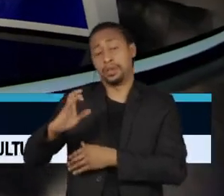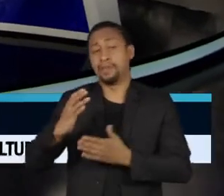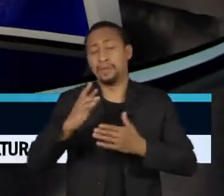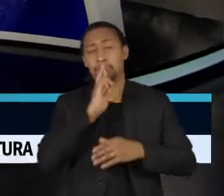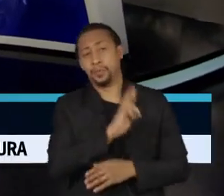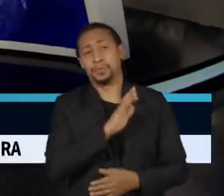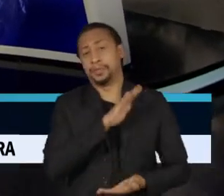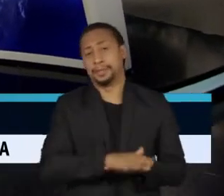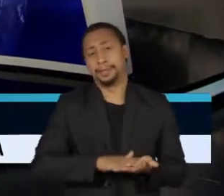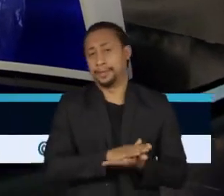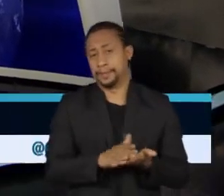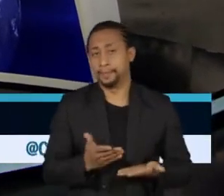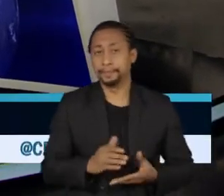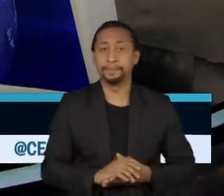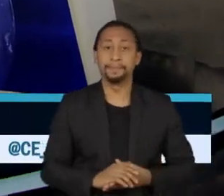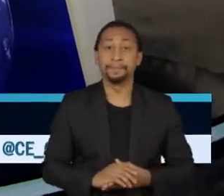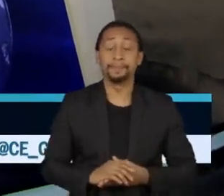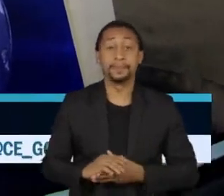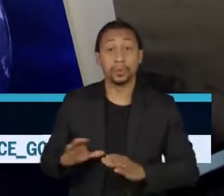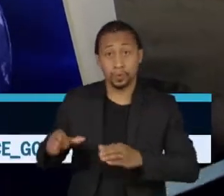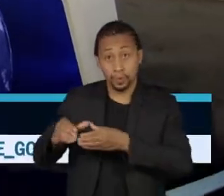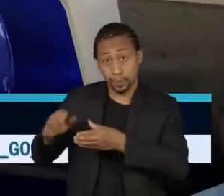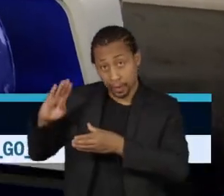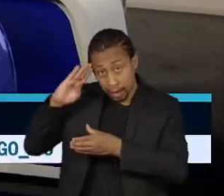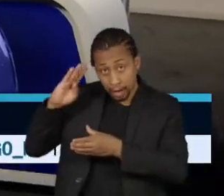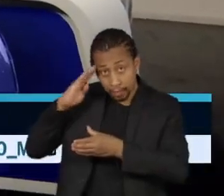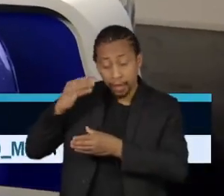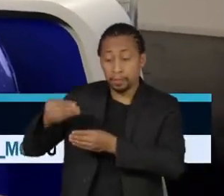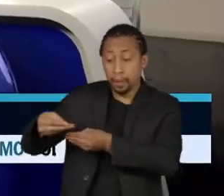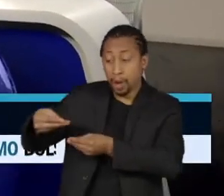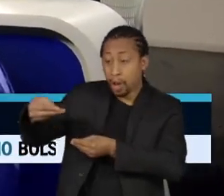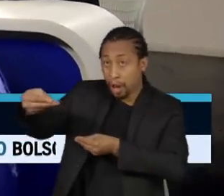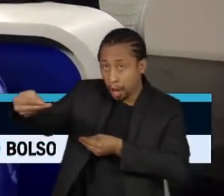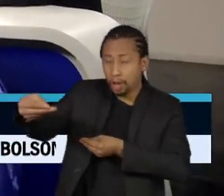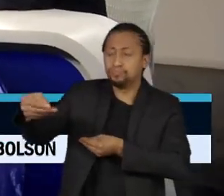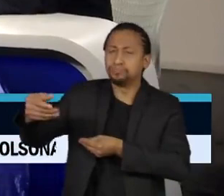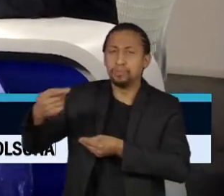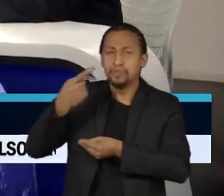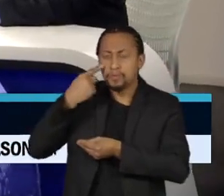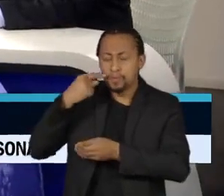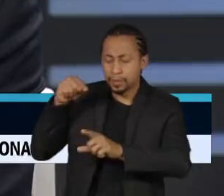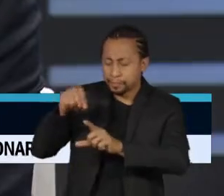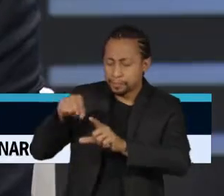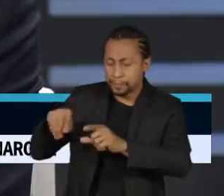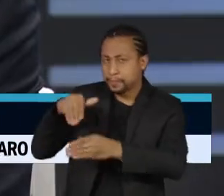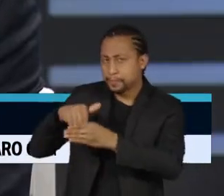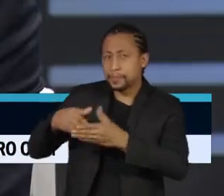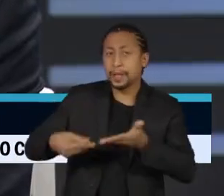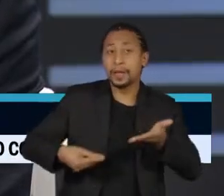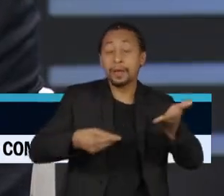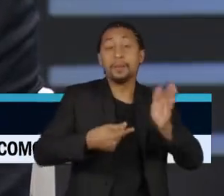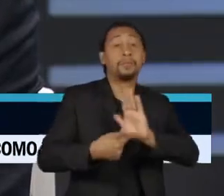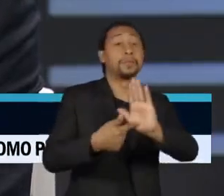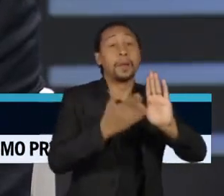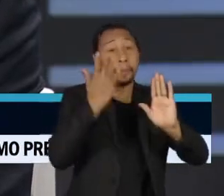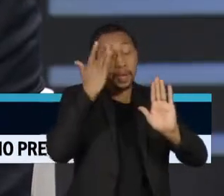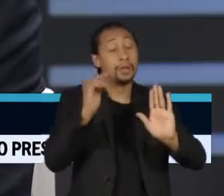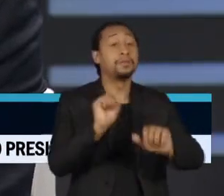Doutor Dimas, o que esperar desse relatório das Forças Armadas sobre as urnas eletrônicas que deve ser apresentado amanhã? Bem, do meu ponto de vista, não vai ser